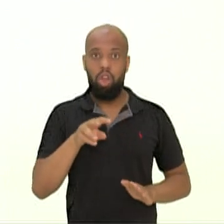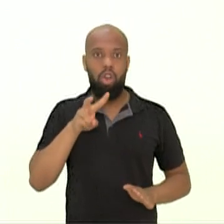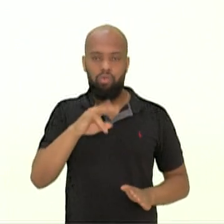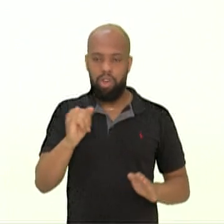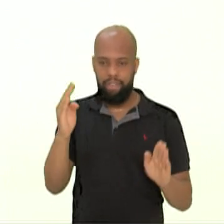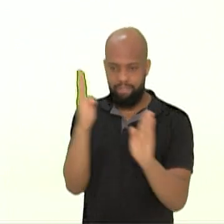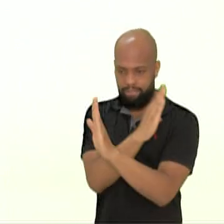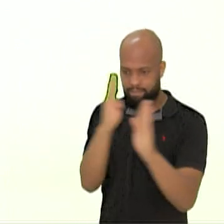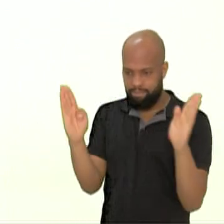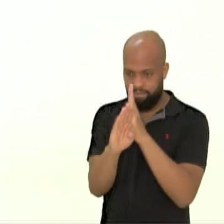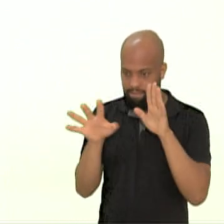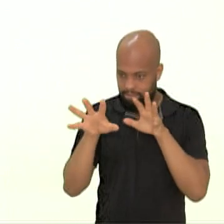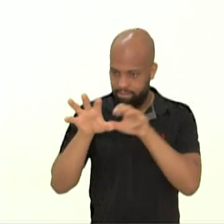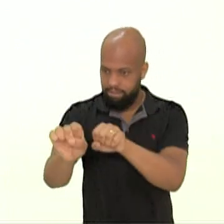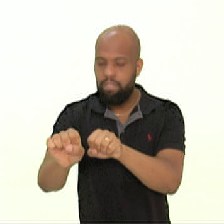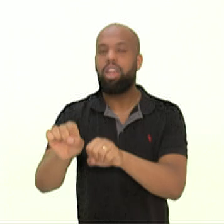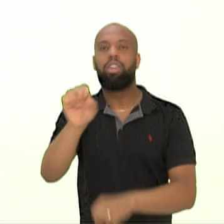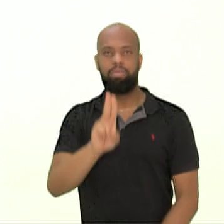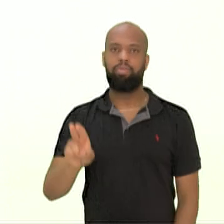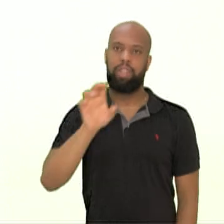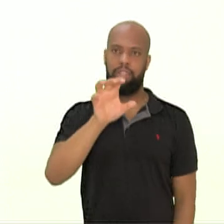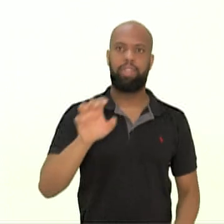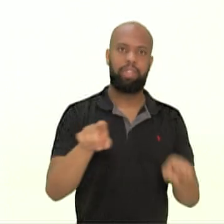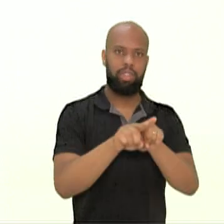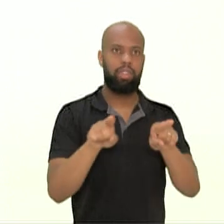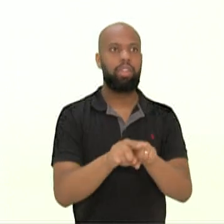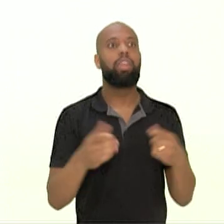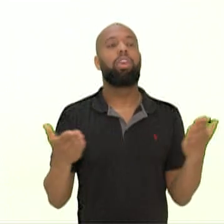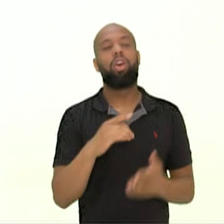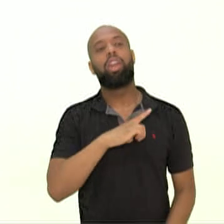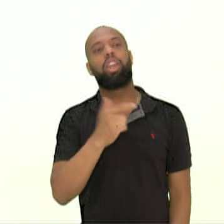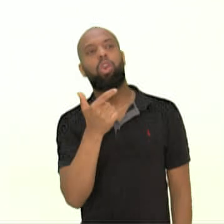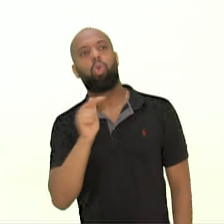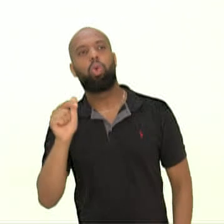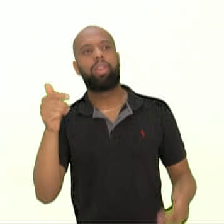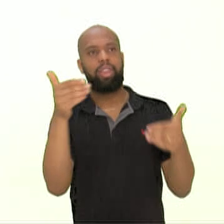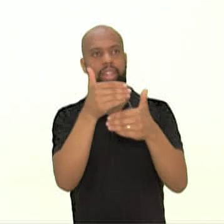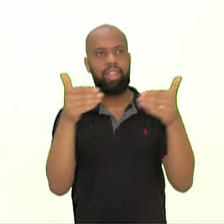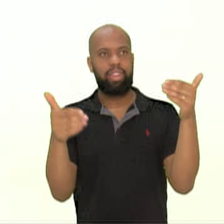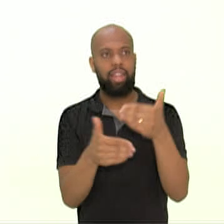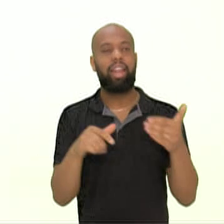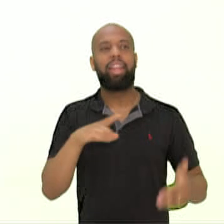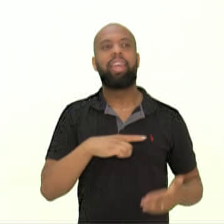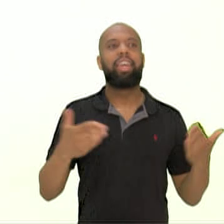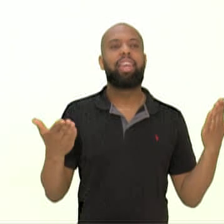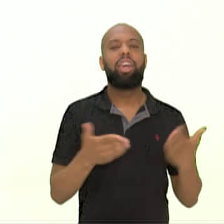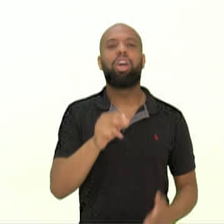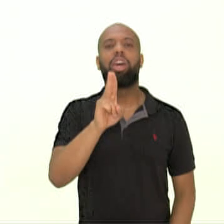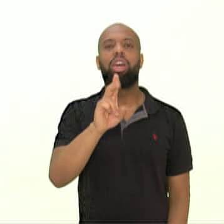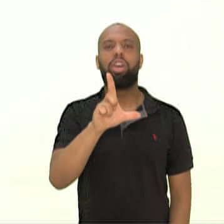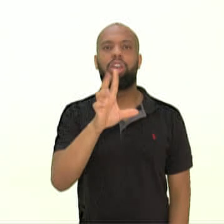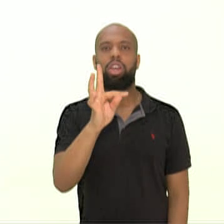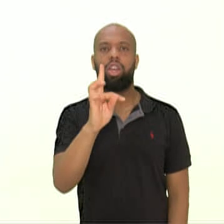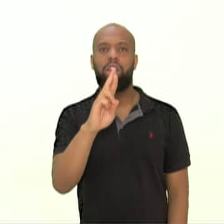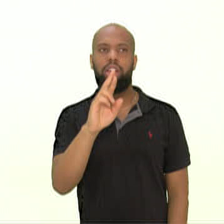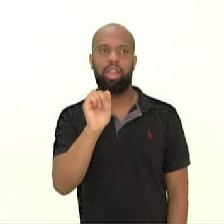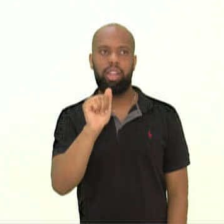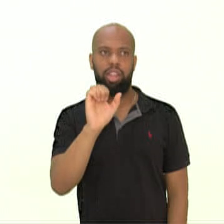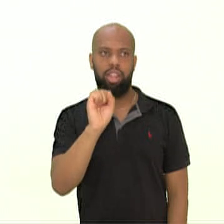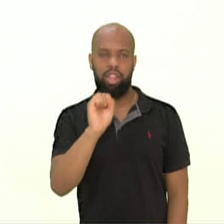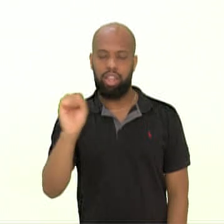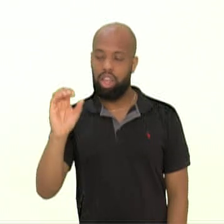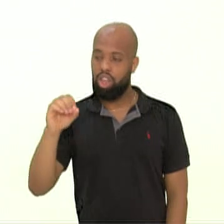é por intermédio disso, ok? Avançando ali para a nossa próxima tela, então temos ali a ideia do ultrassom. Também é chamado